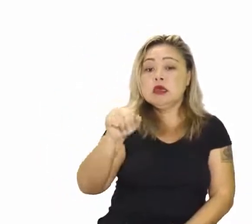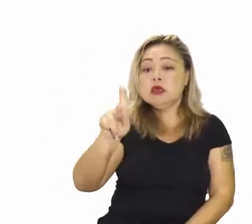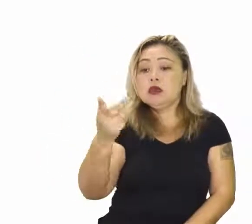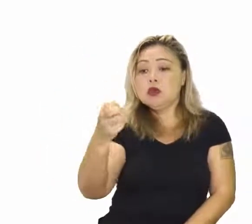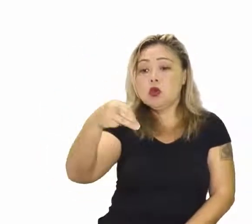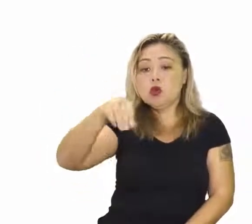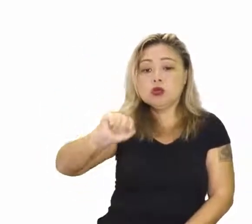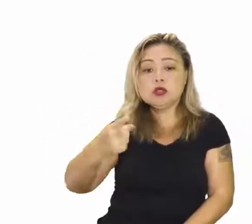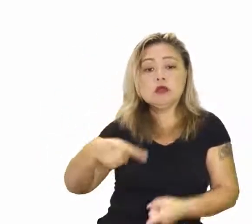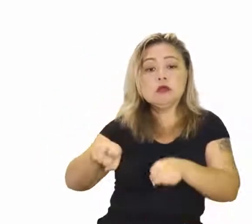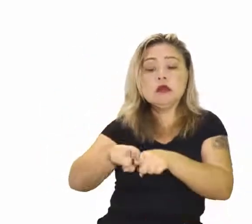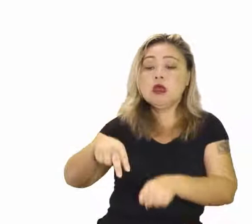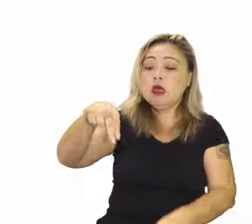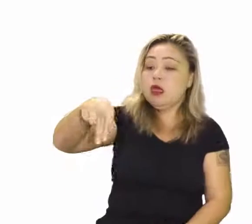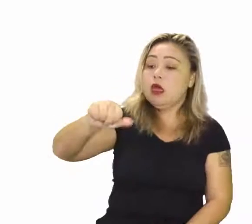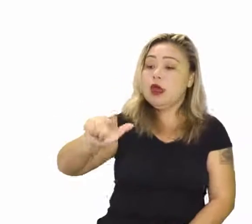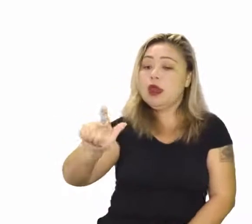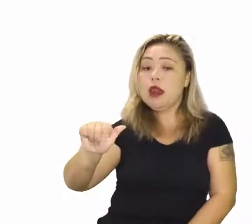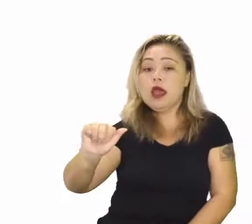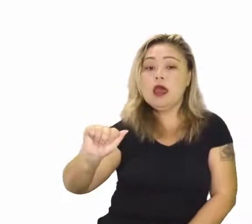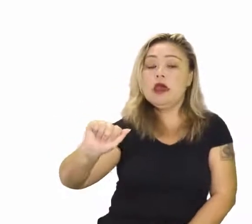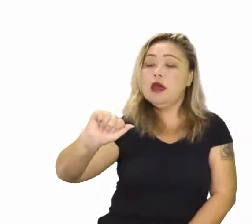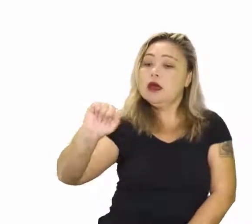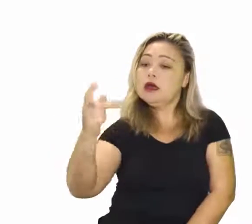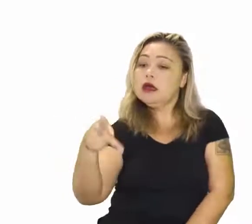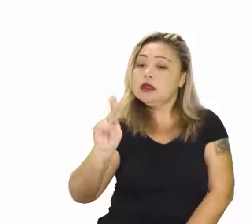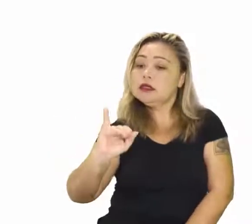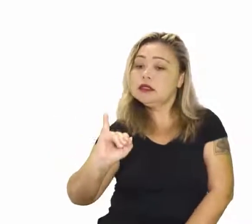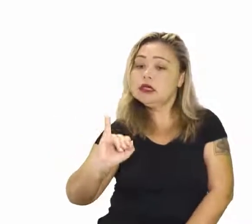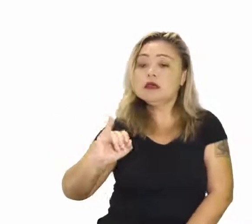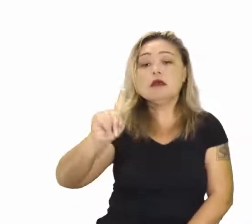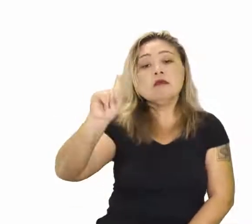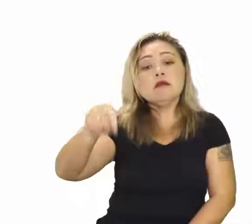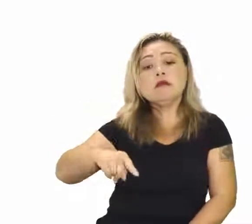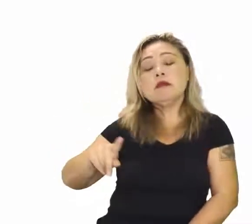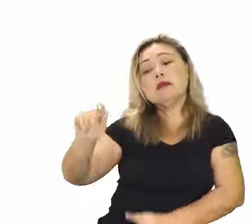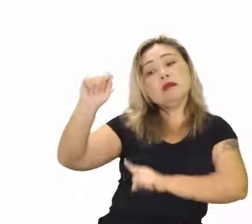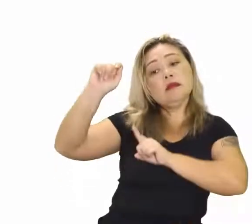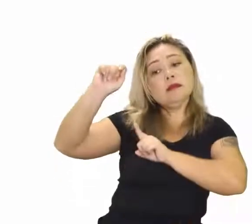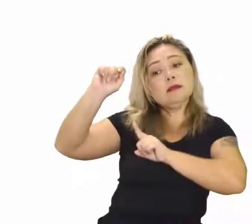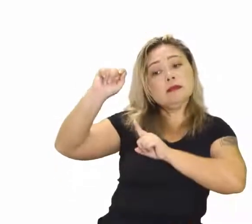Em agosto, gente. Agosto de